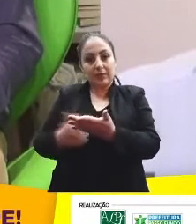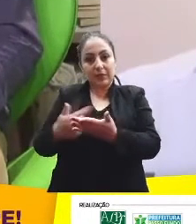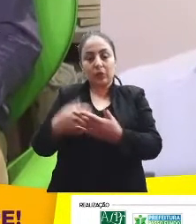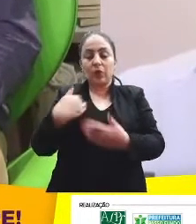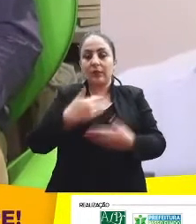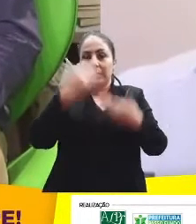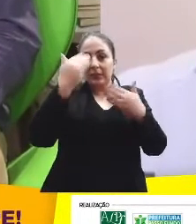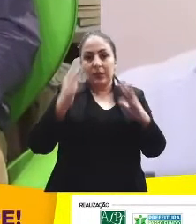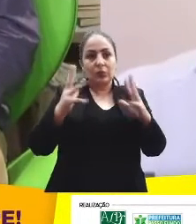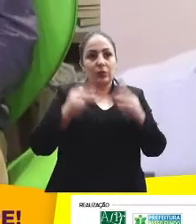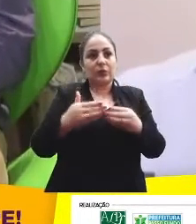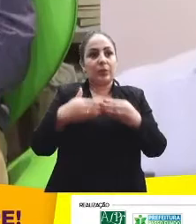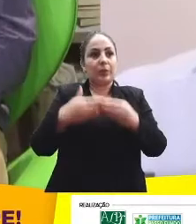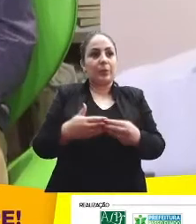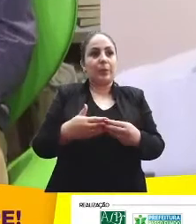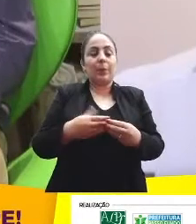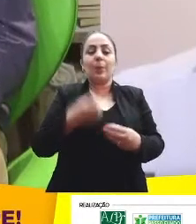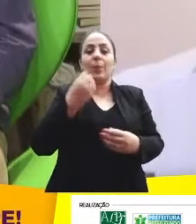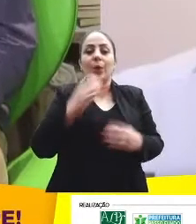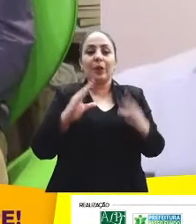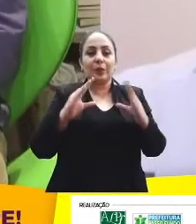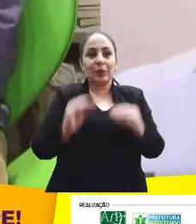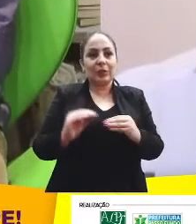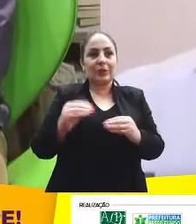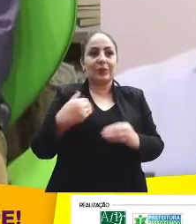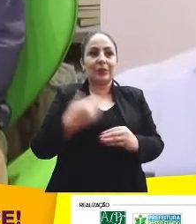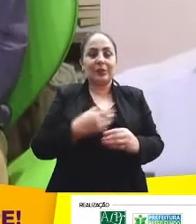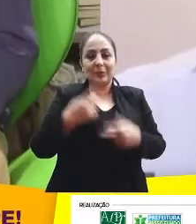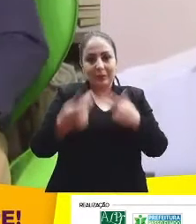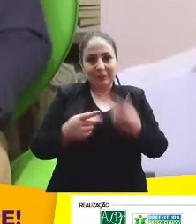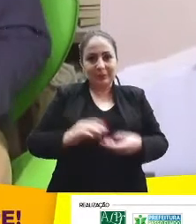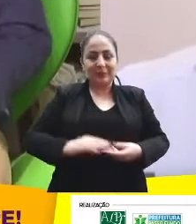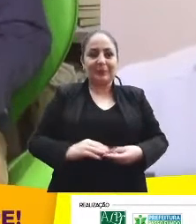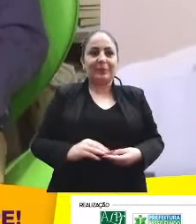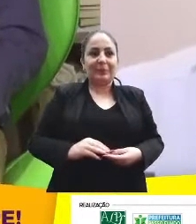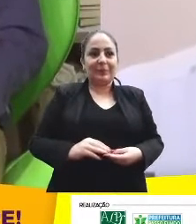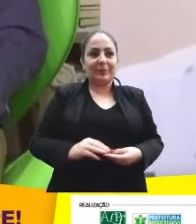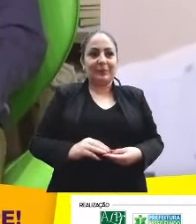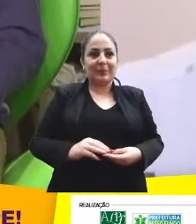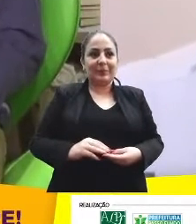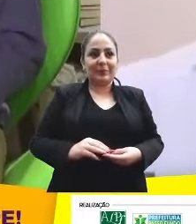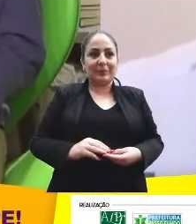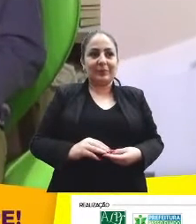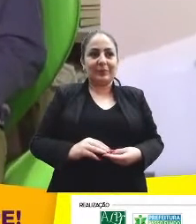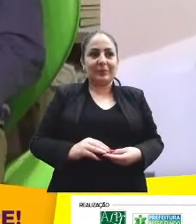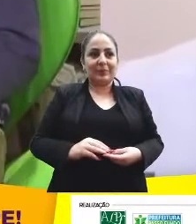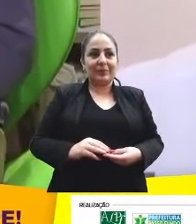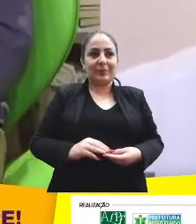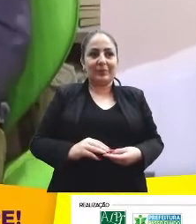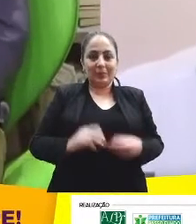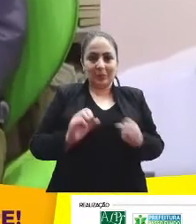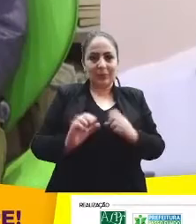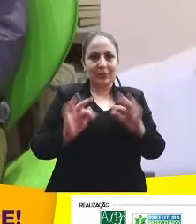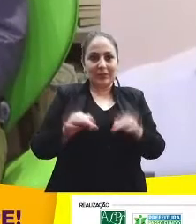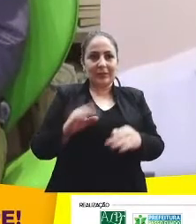que nos acompanharam, desejamos uma boa noite e passamos a palavra. Eu posso encerrar, Bruno?